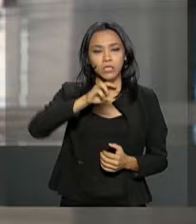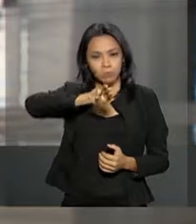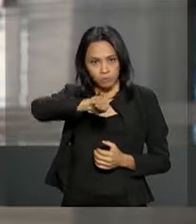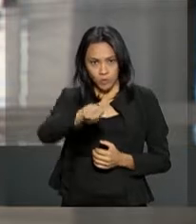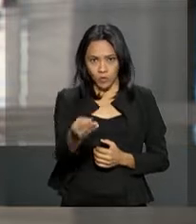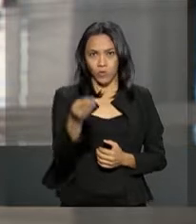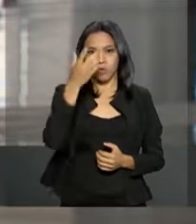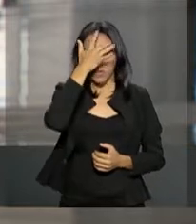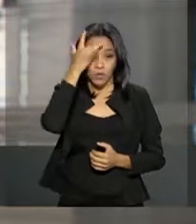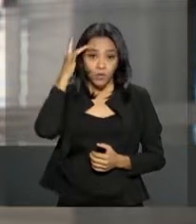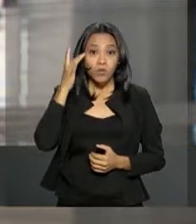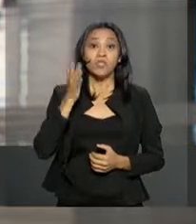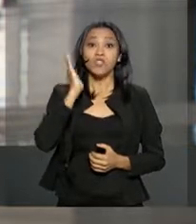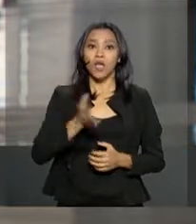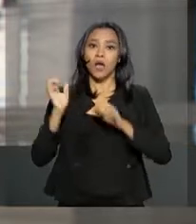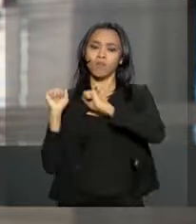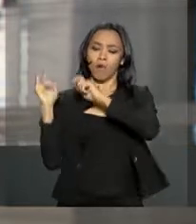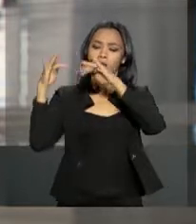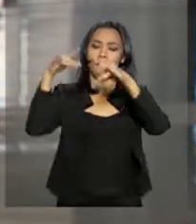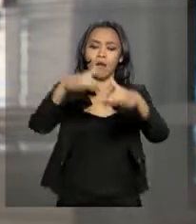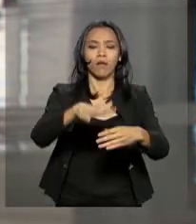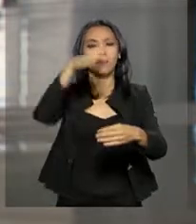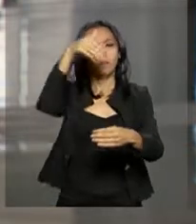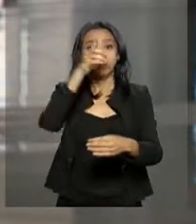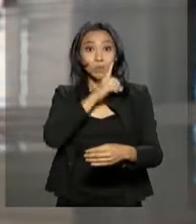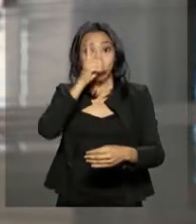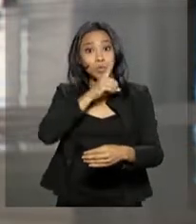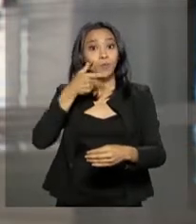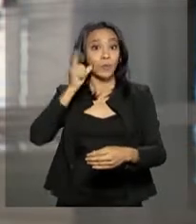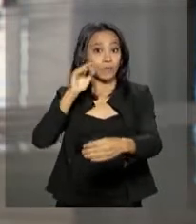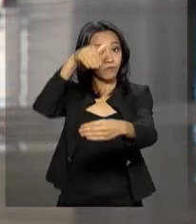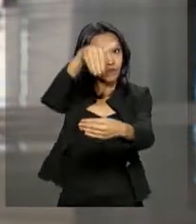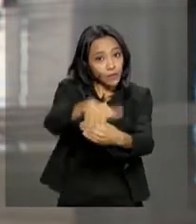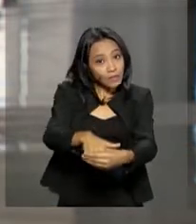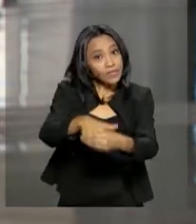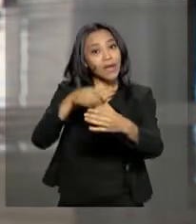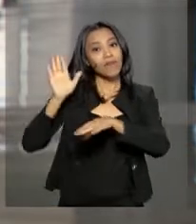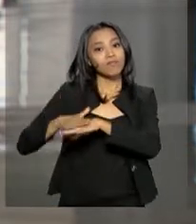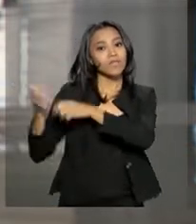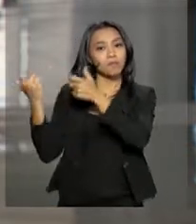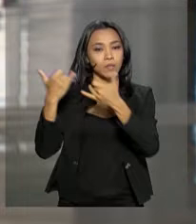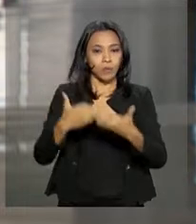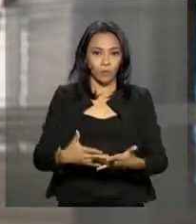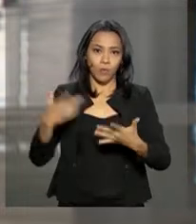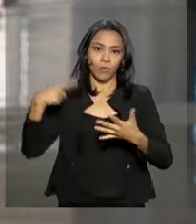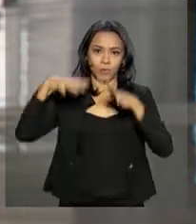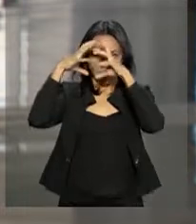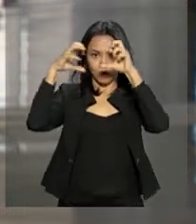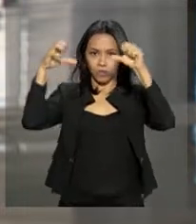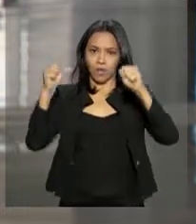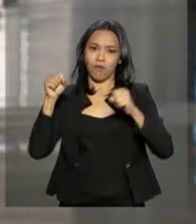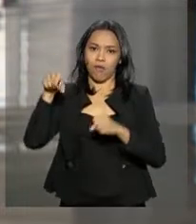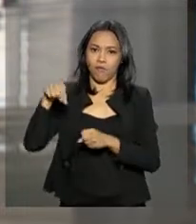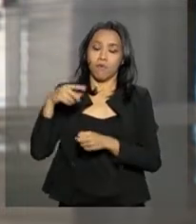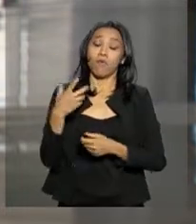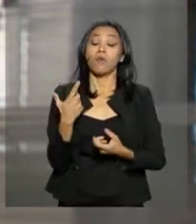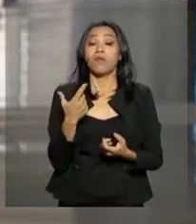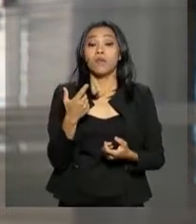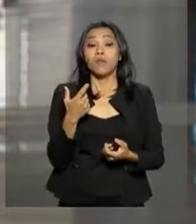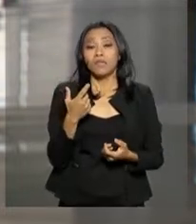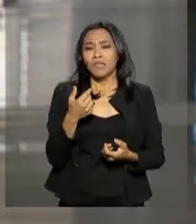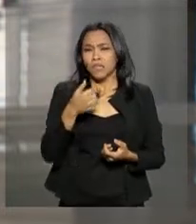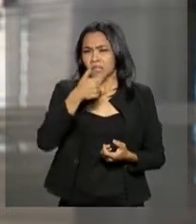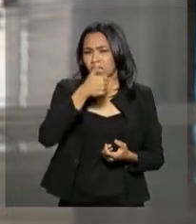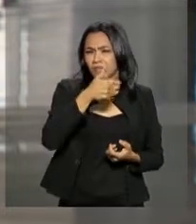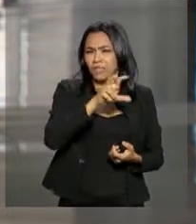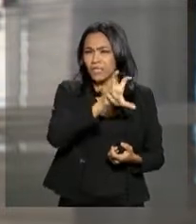de pessoas foram às urnas neste domingo segundo o tribunal superior eleitoral e cerca de 500 mil e